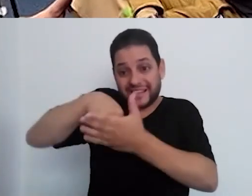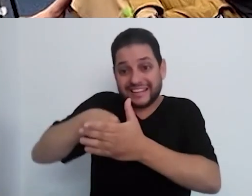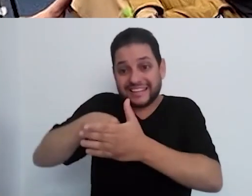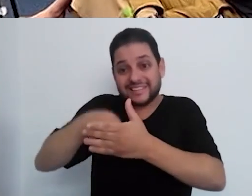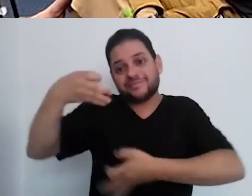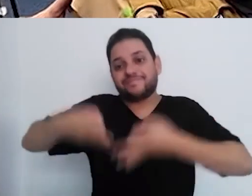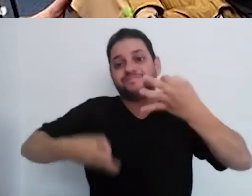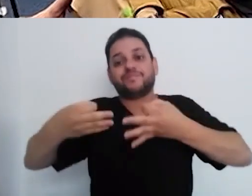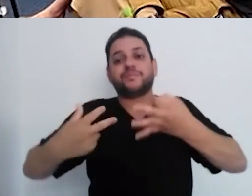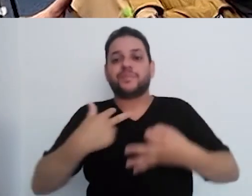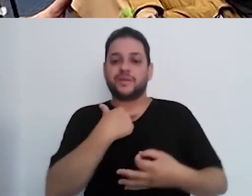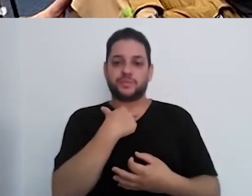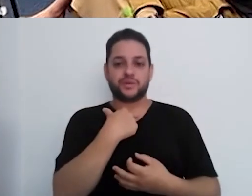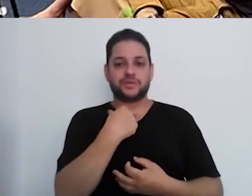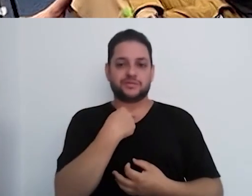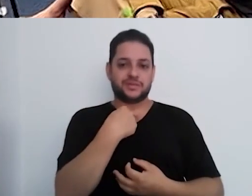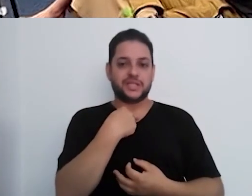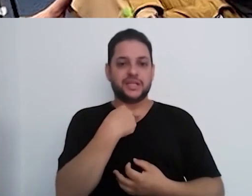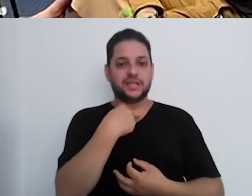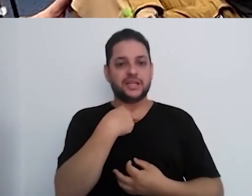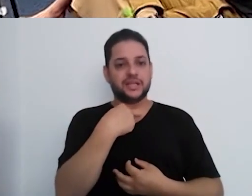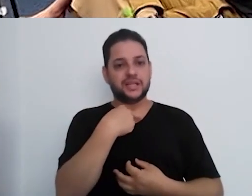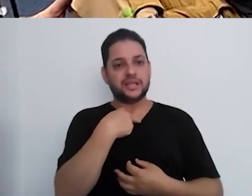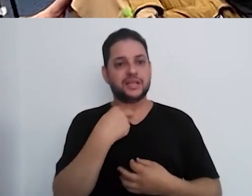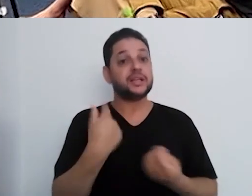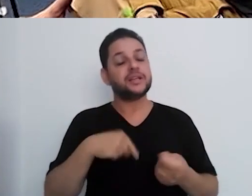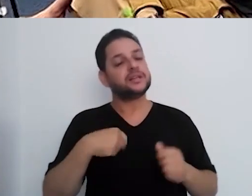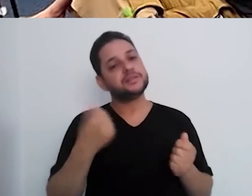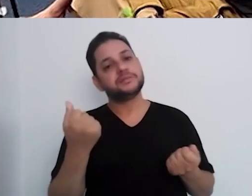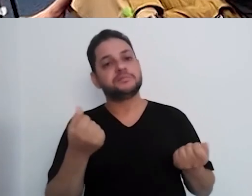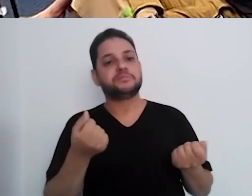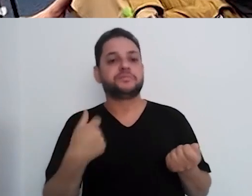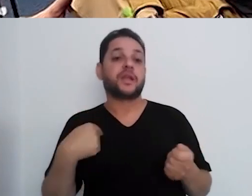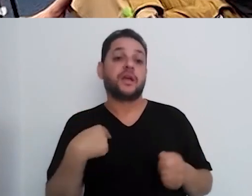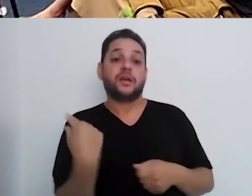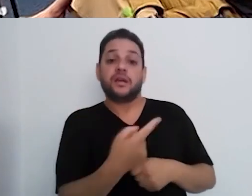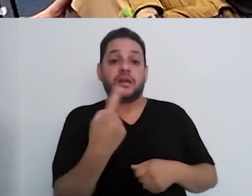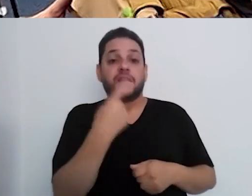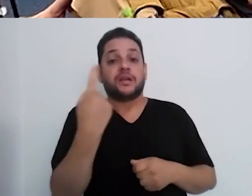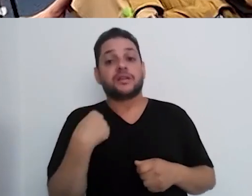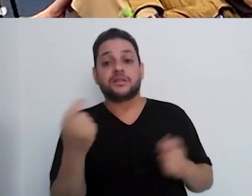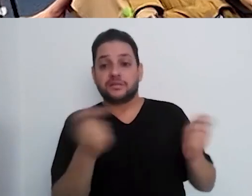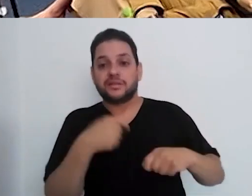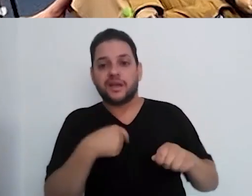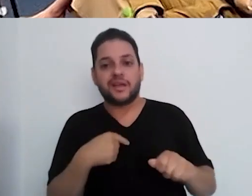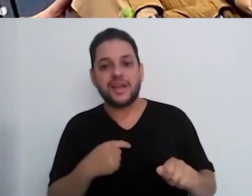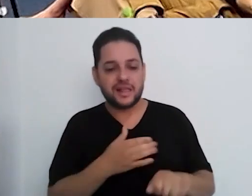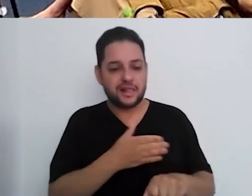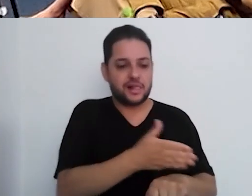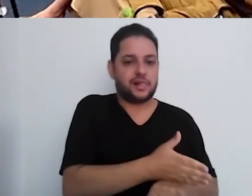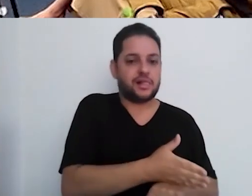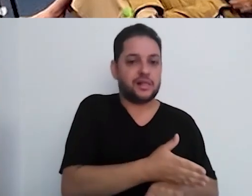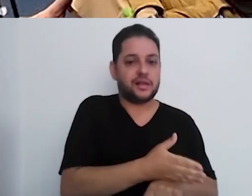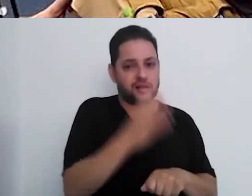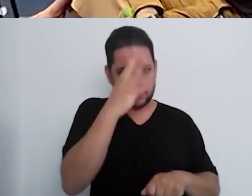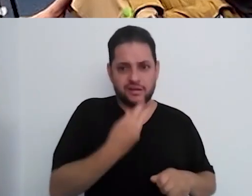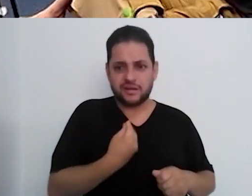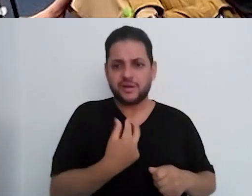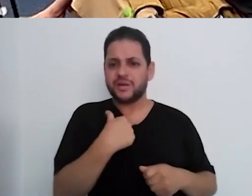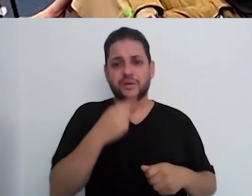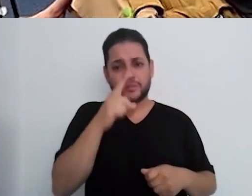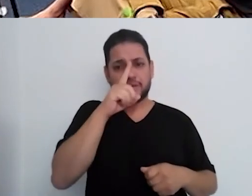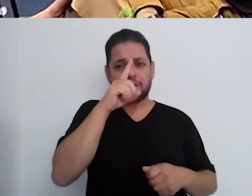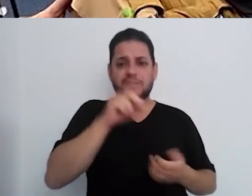essa clareza, assim, que a gente não pode entrar nessa esfera, né? Não pode, assim, é perigoso, não pode porque